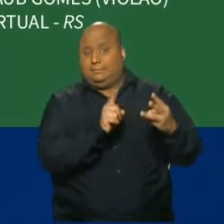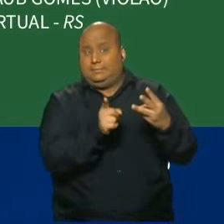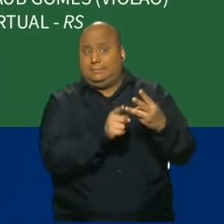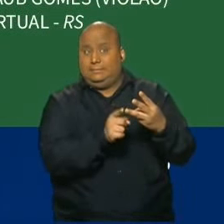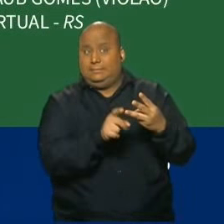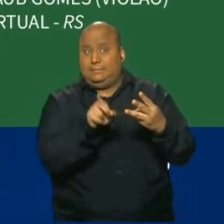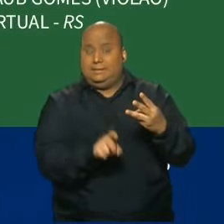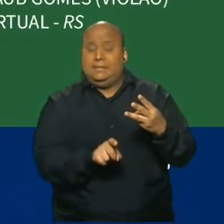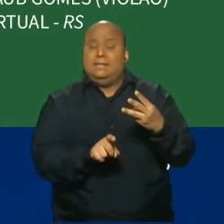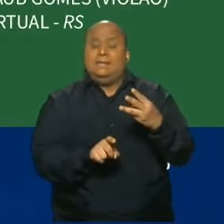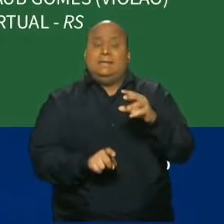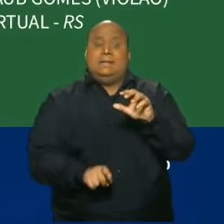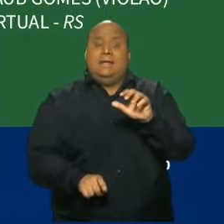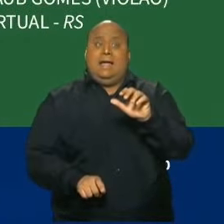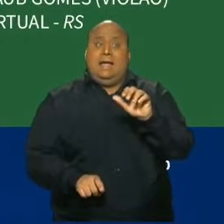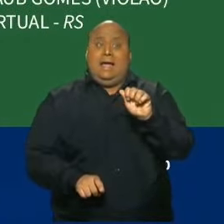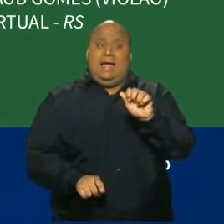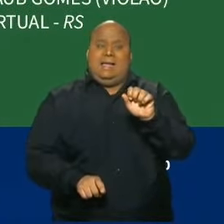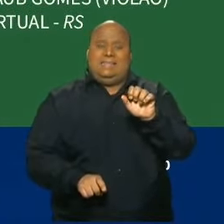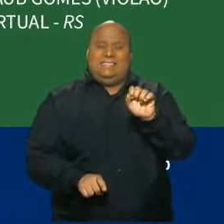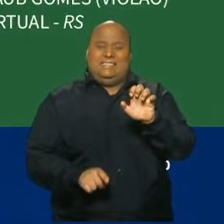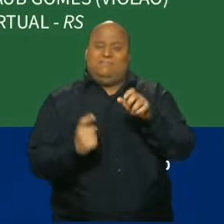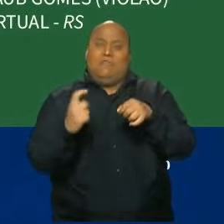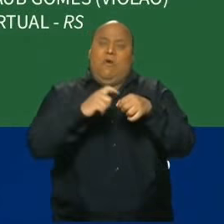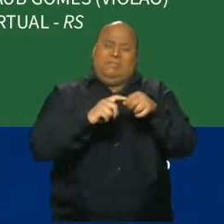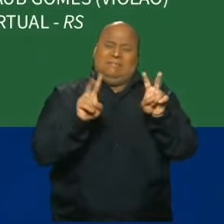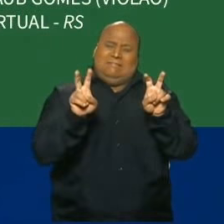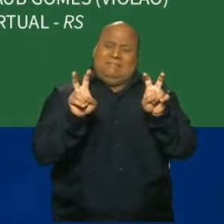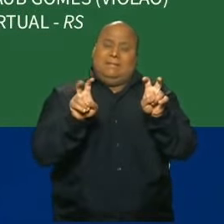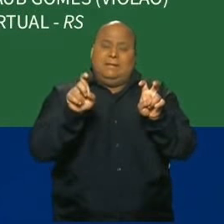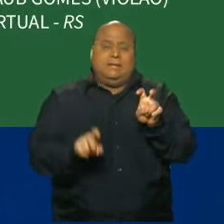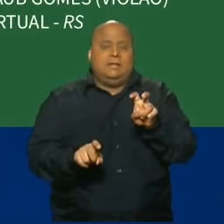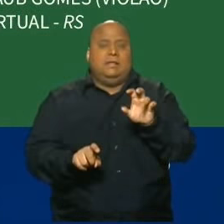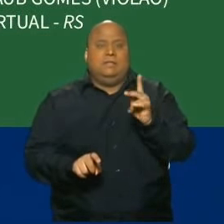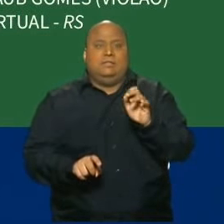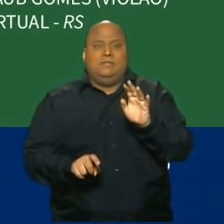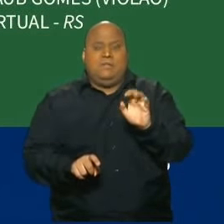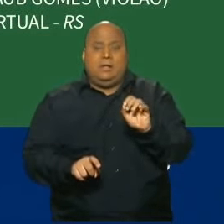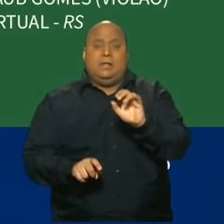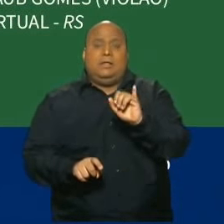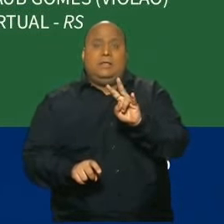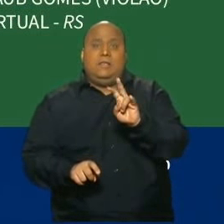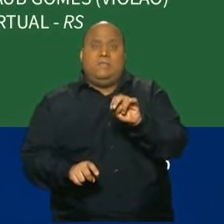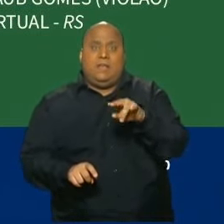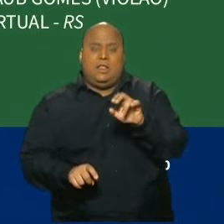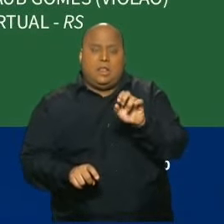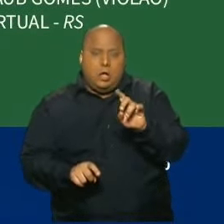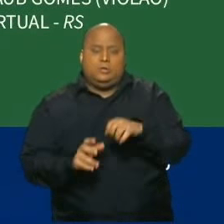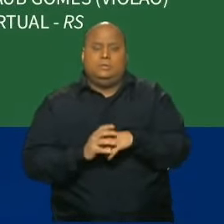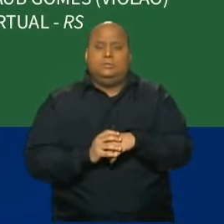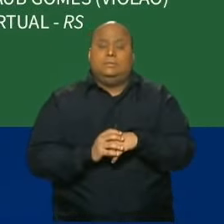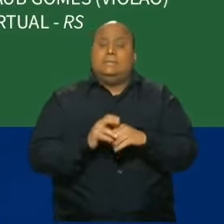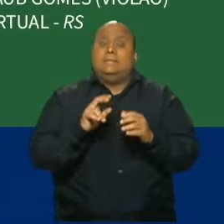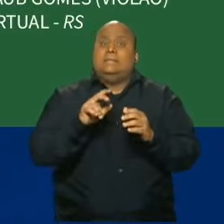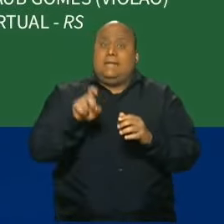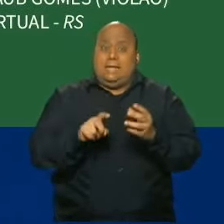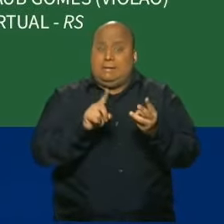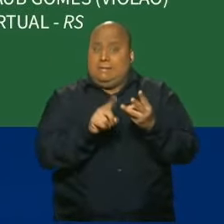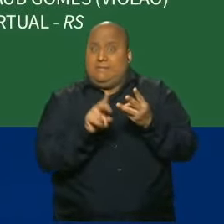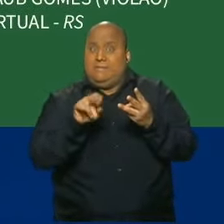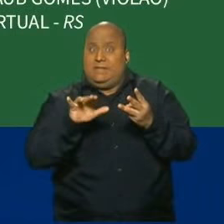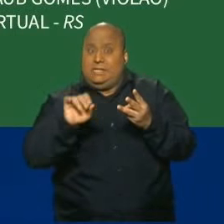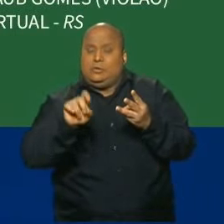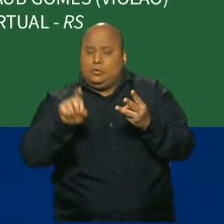Ah, se tu voltasses. Autoria Bilardes Rerrago e Ivanov Basso. Interpretação